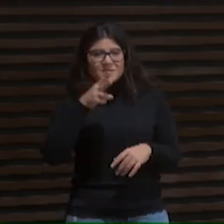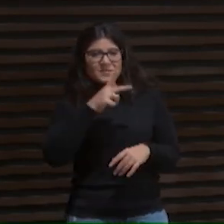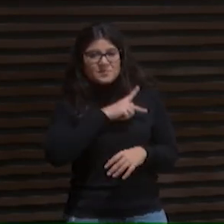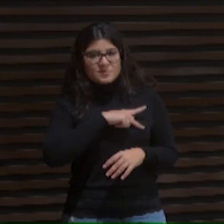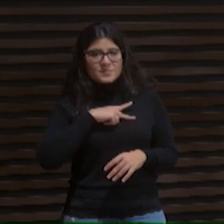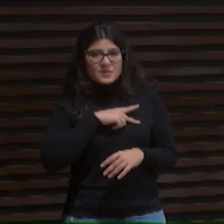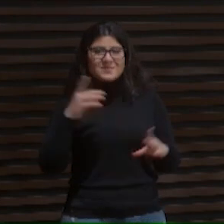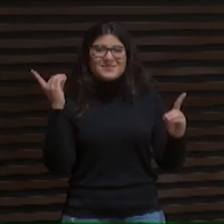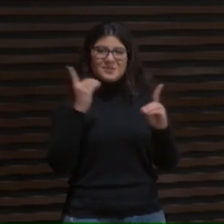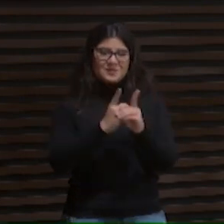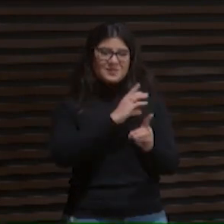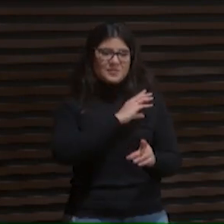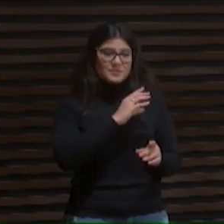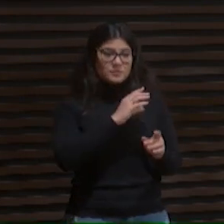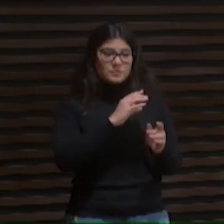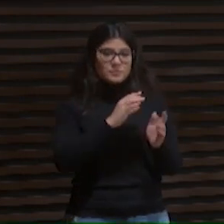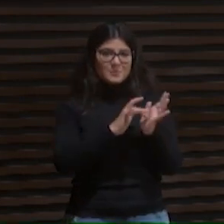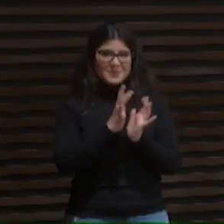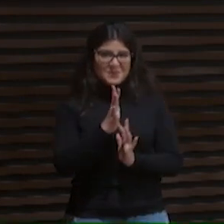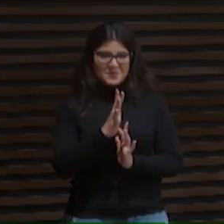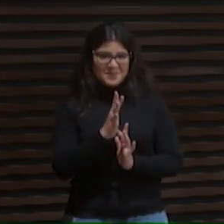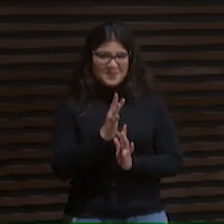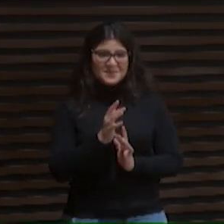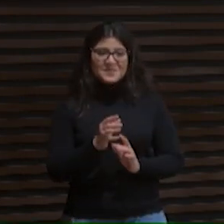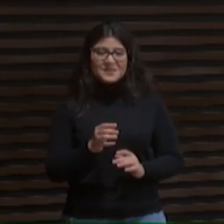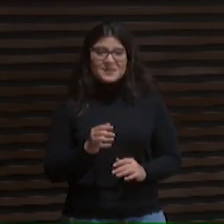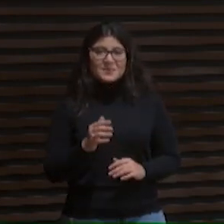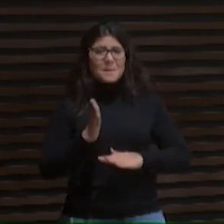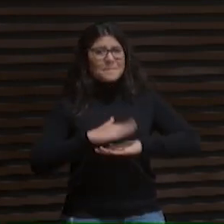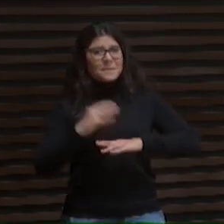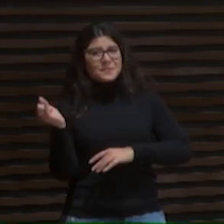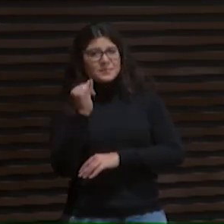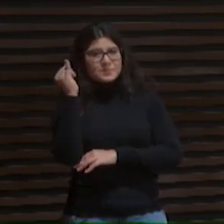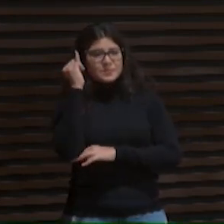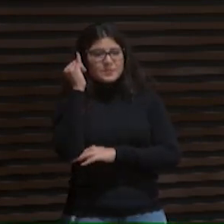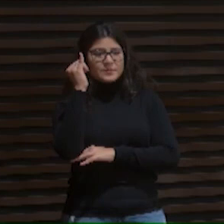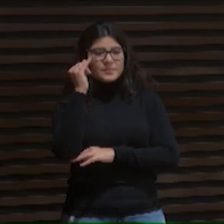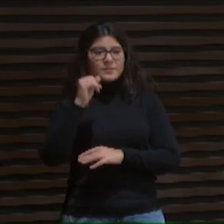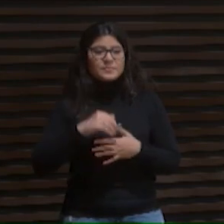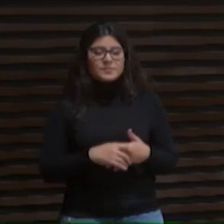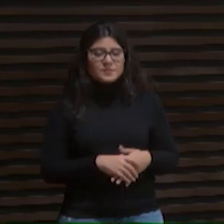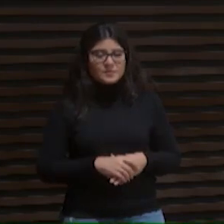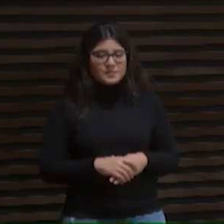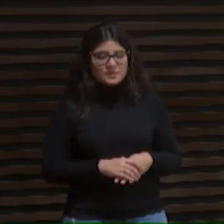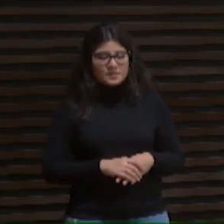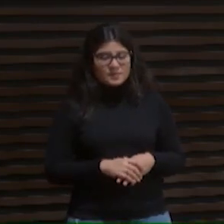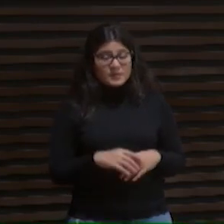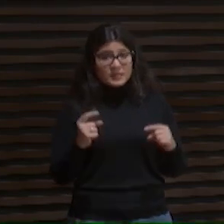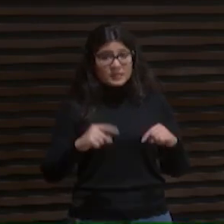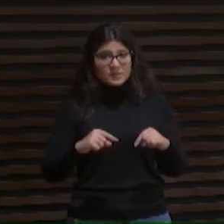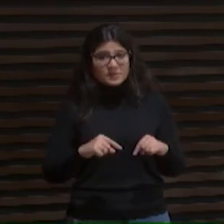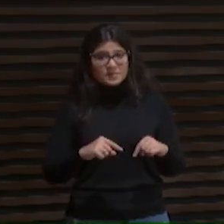é encontrar Jesus. A ênfase, meus irmãos, a importância